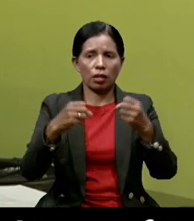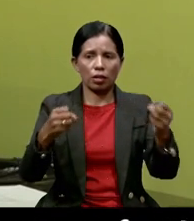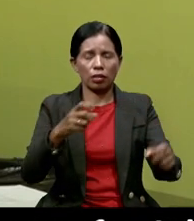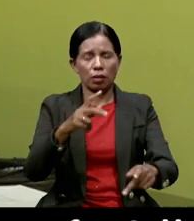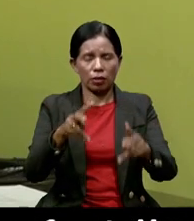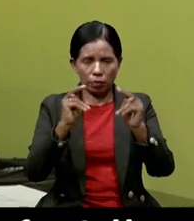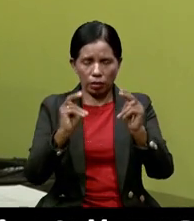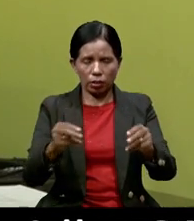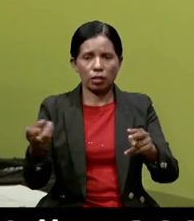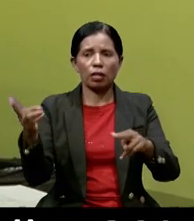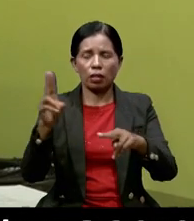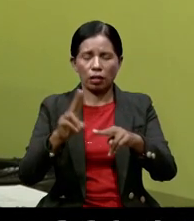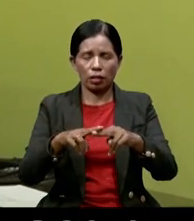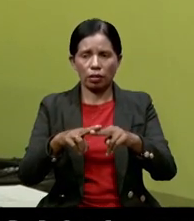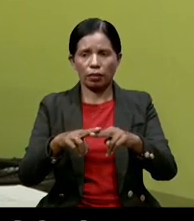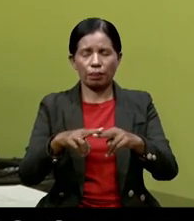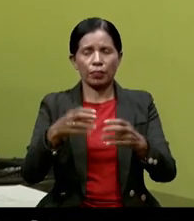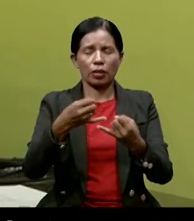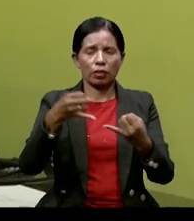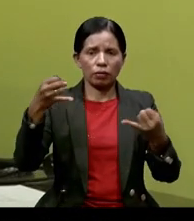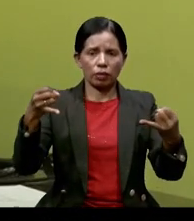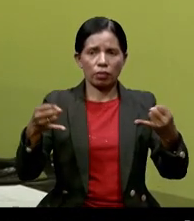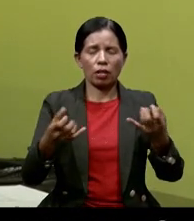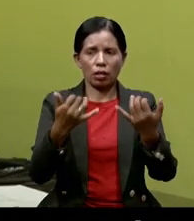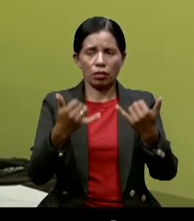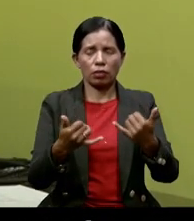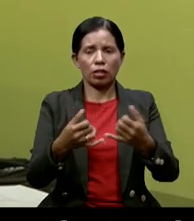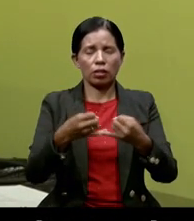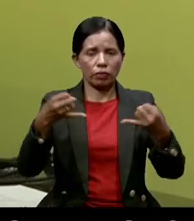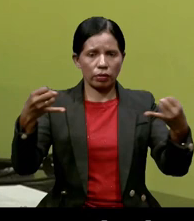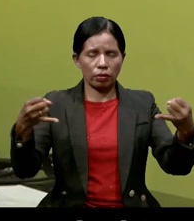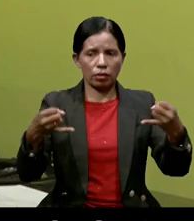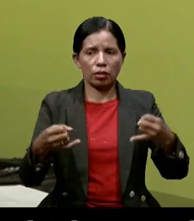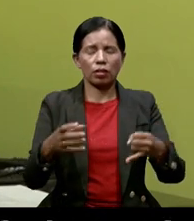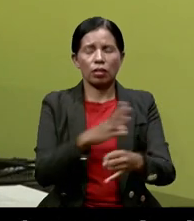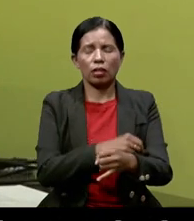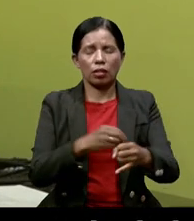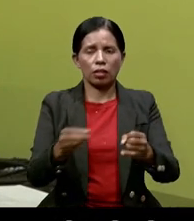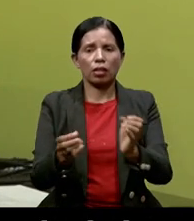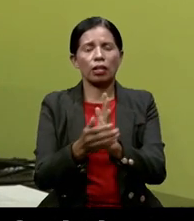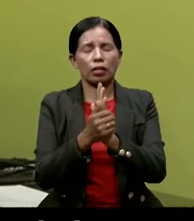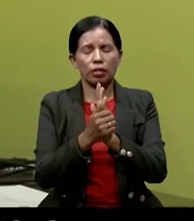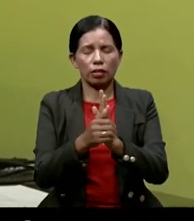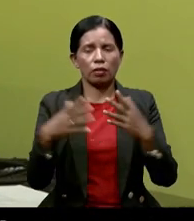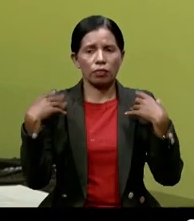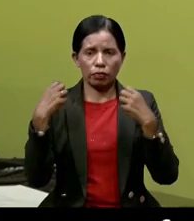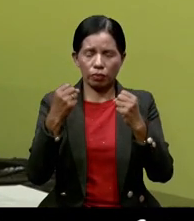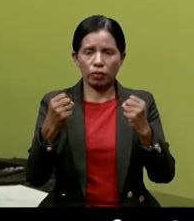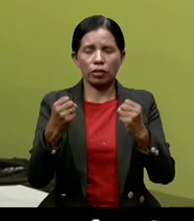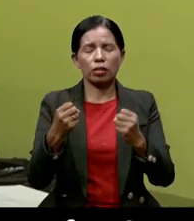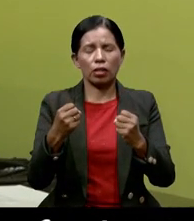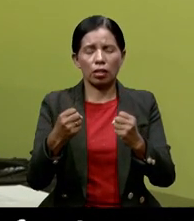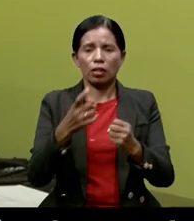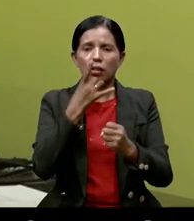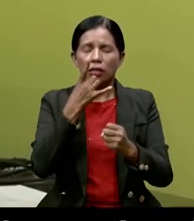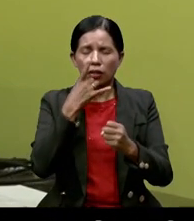aumenta fiu nia medidas seki nia capacidade de proteção ser nemos e iha ne